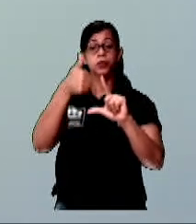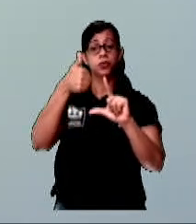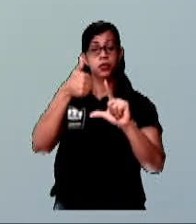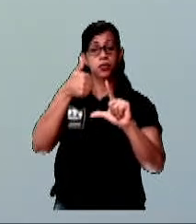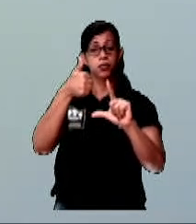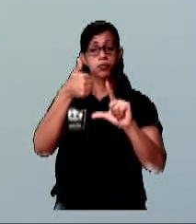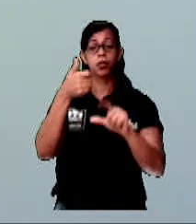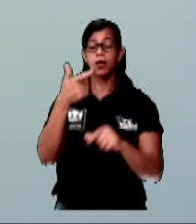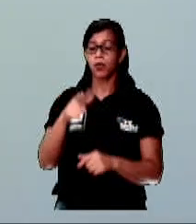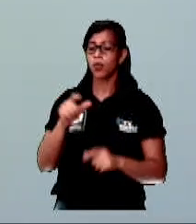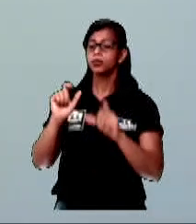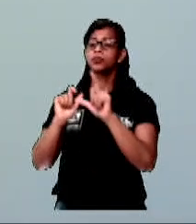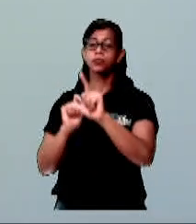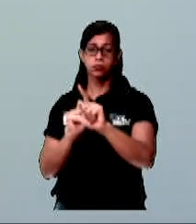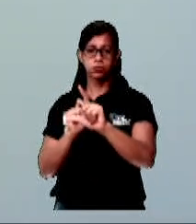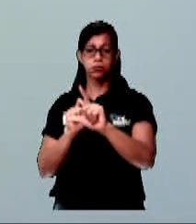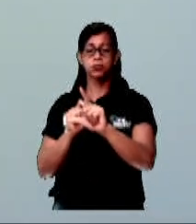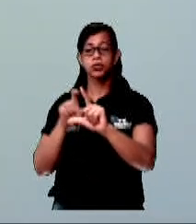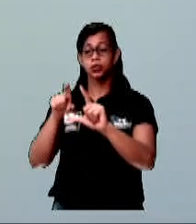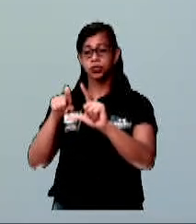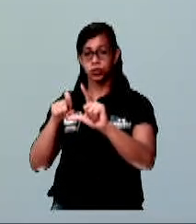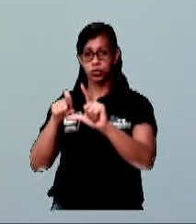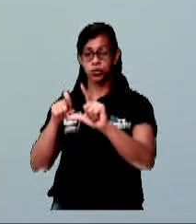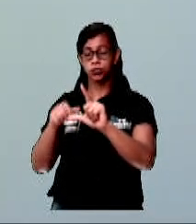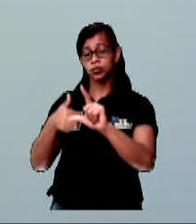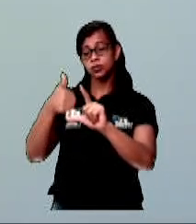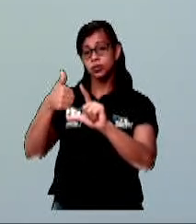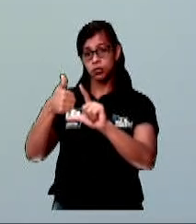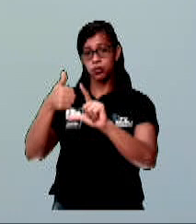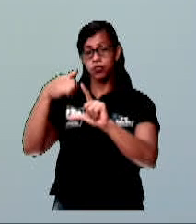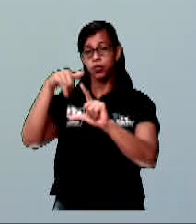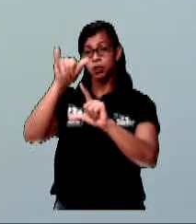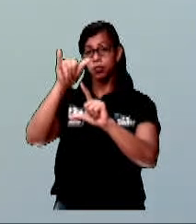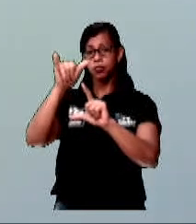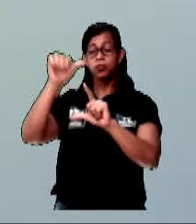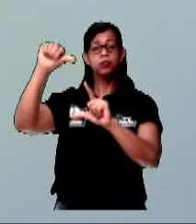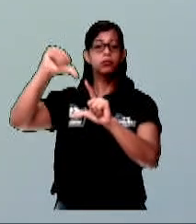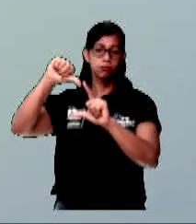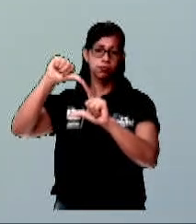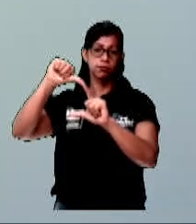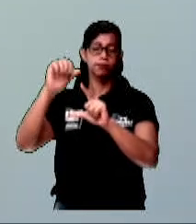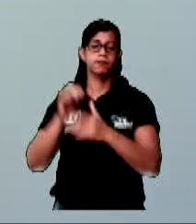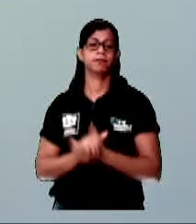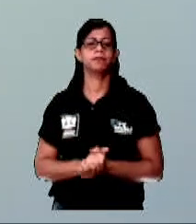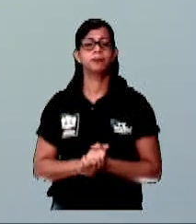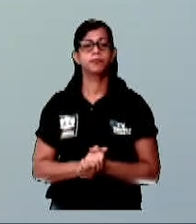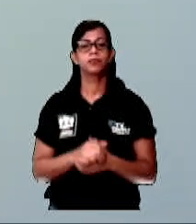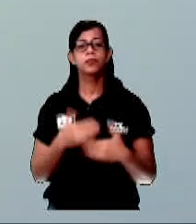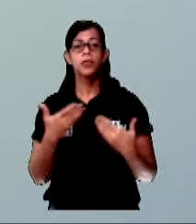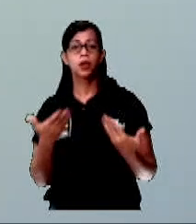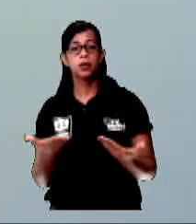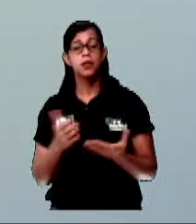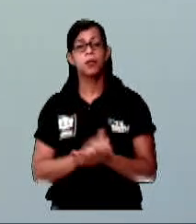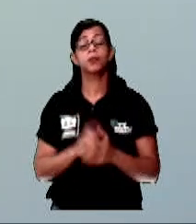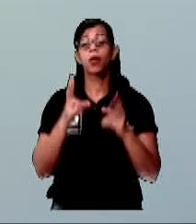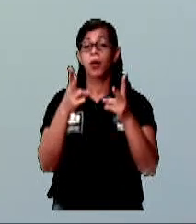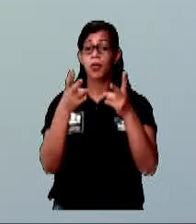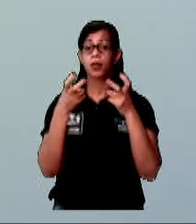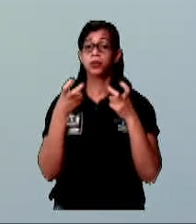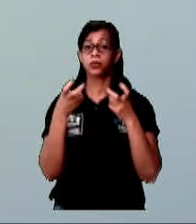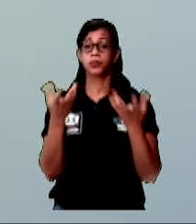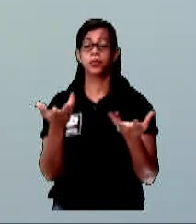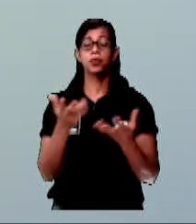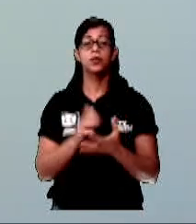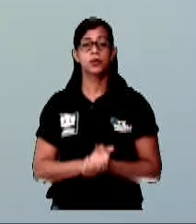quadrante vai ter X positivo e Y negativo. Então, aqui mais e menos. A ideia é que a gente consiga perceber que isso